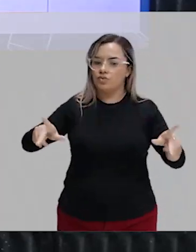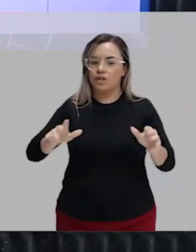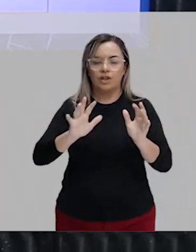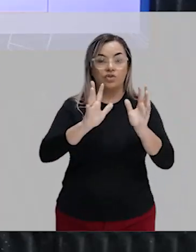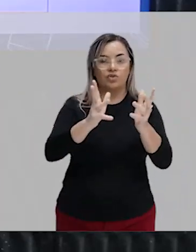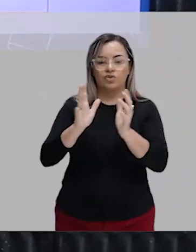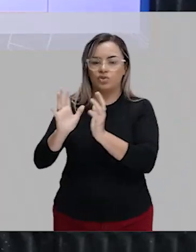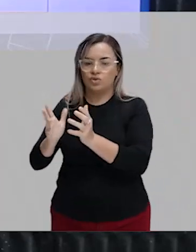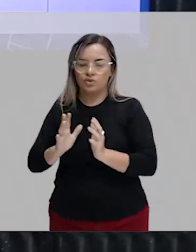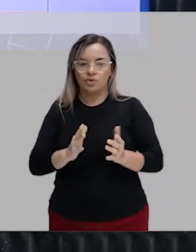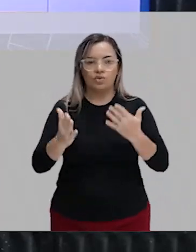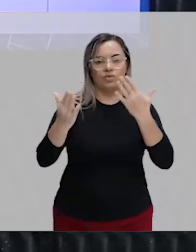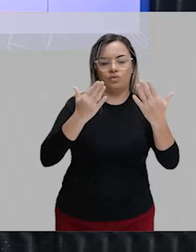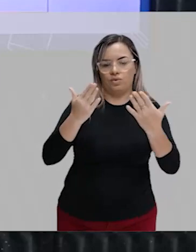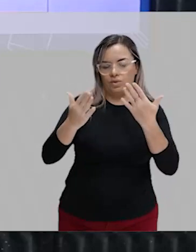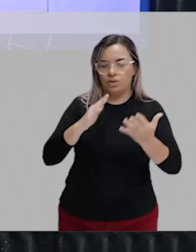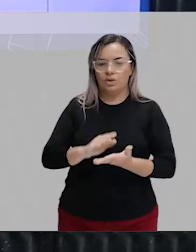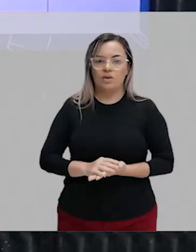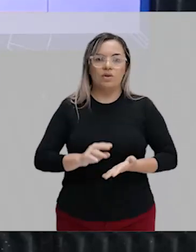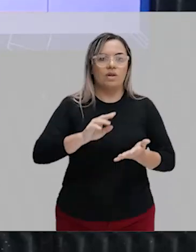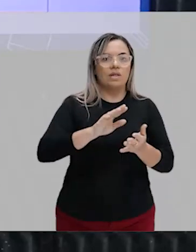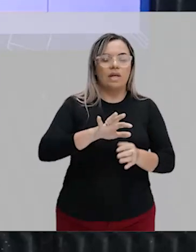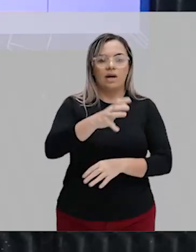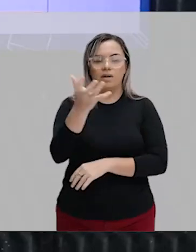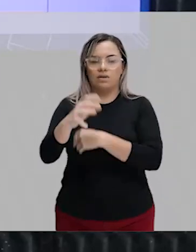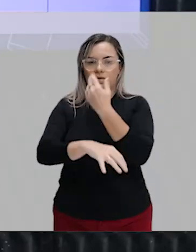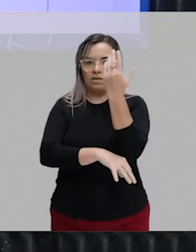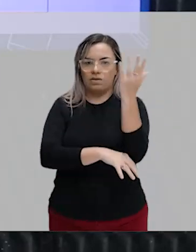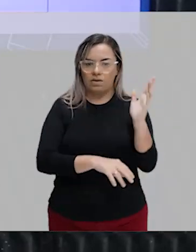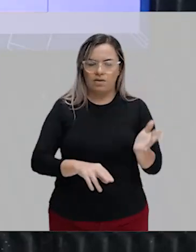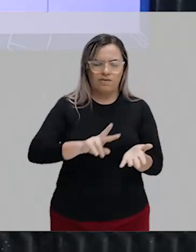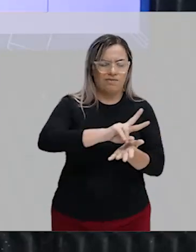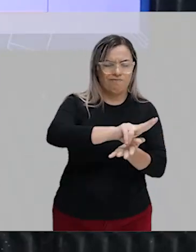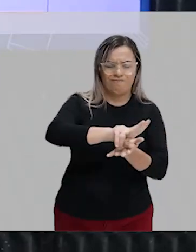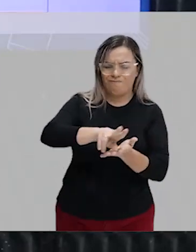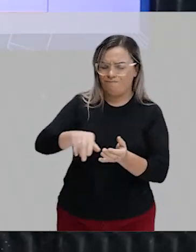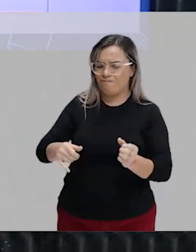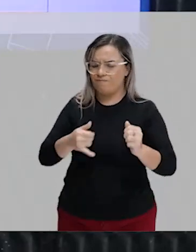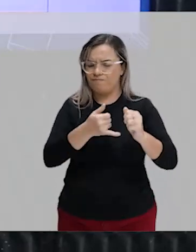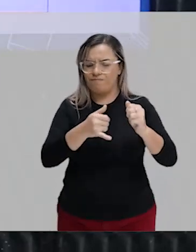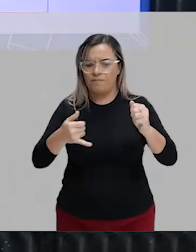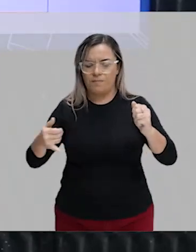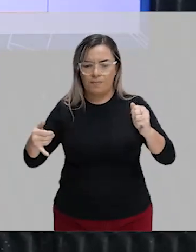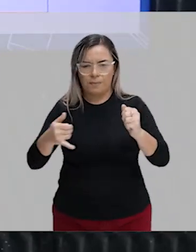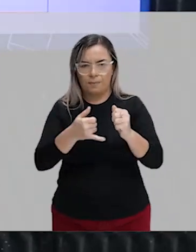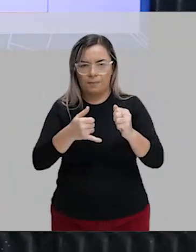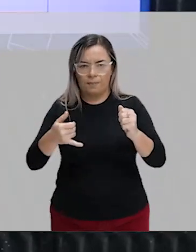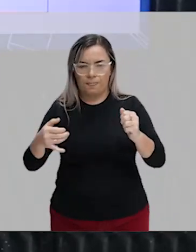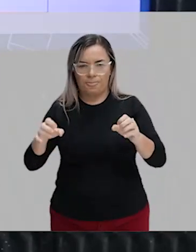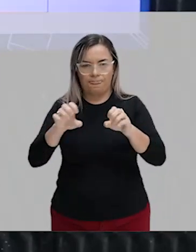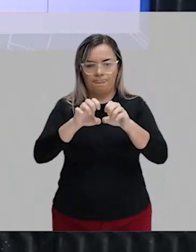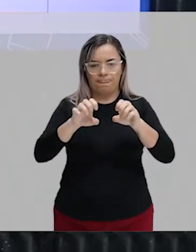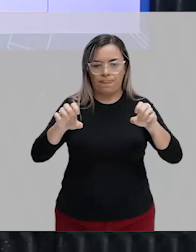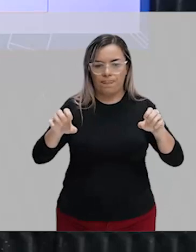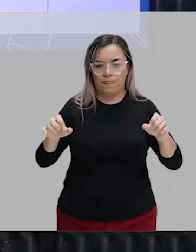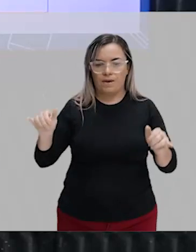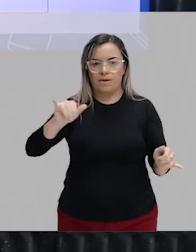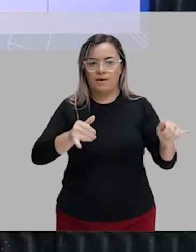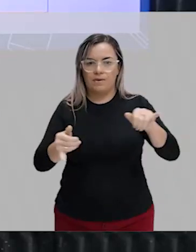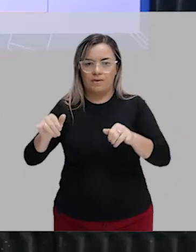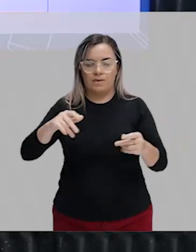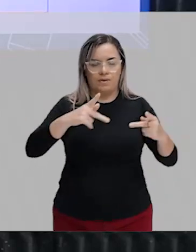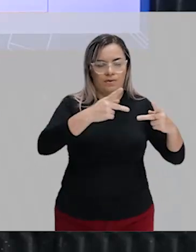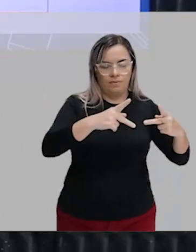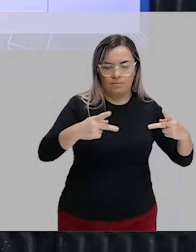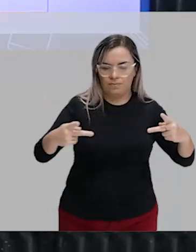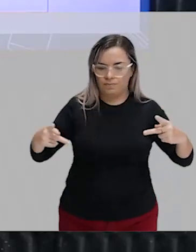encontramos vários aminoácidos. Os aminoácidos que vão participar da constituição química das proteínas que